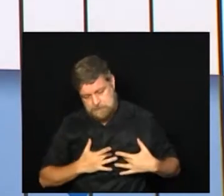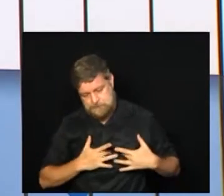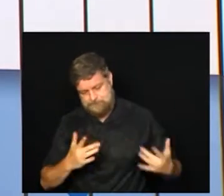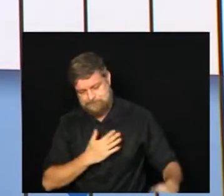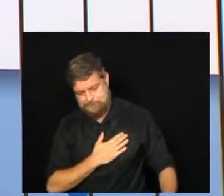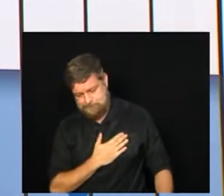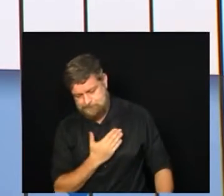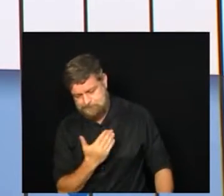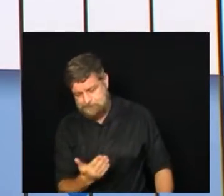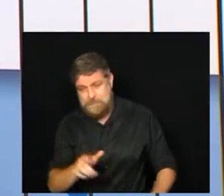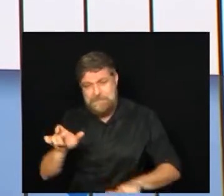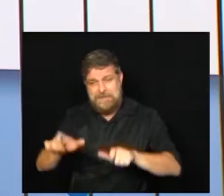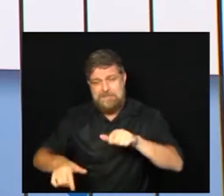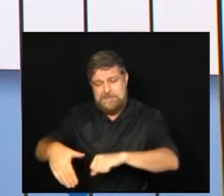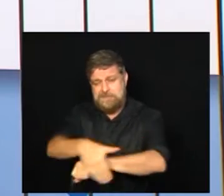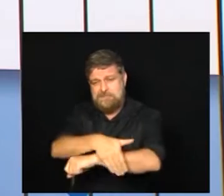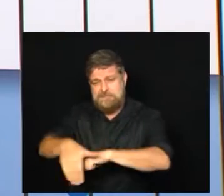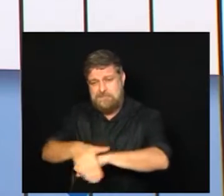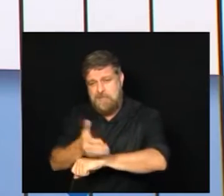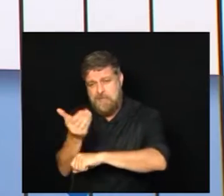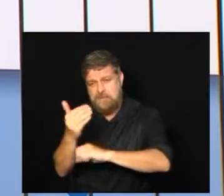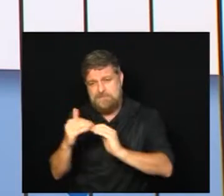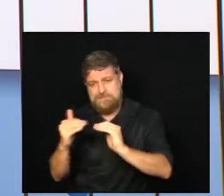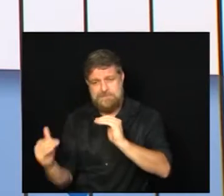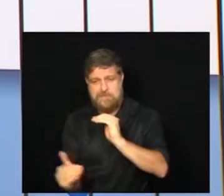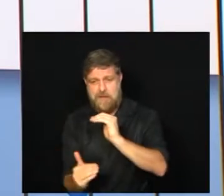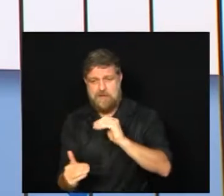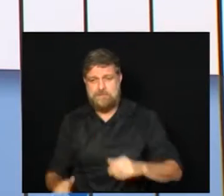pessoas em condição de vulnerabilidade social.